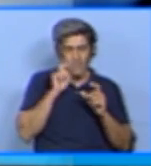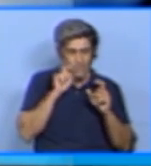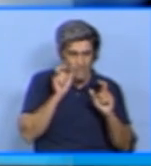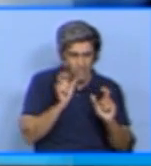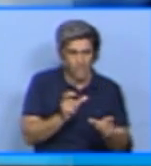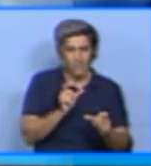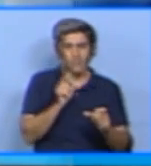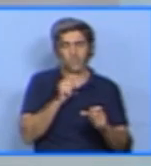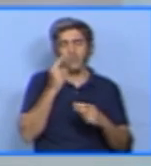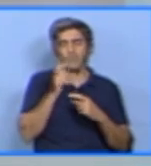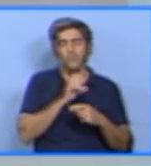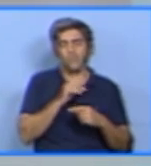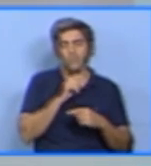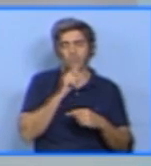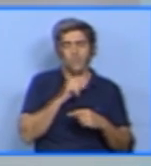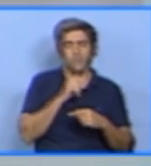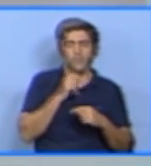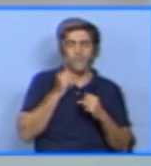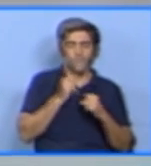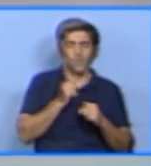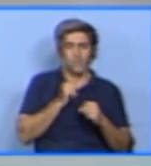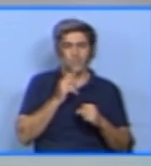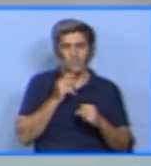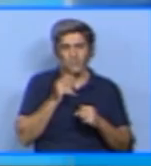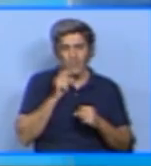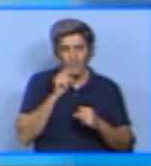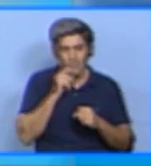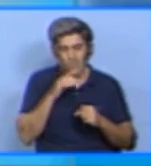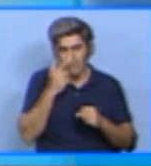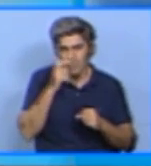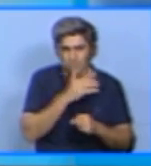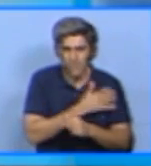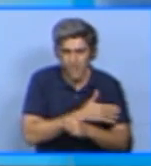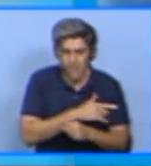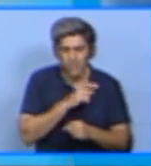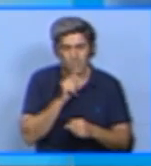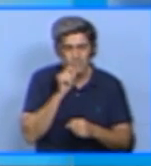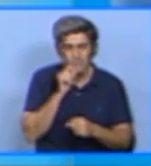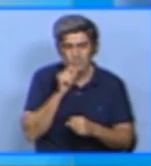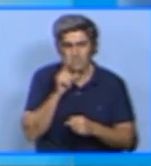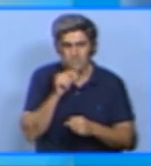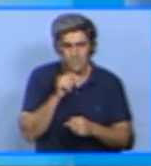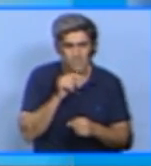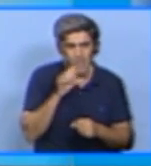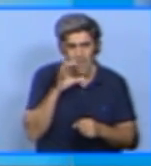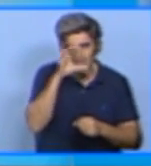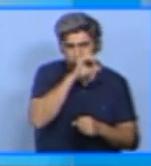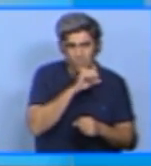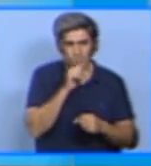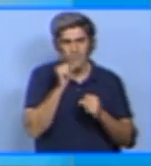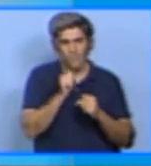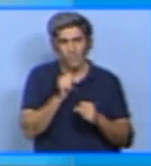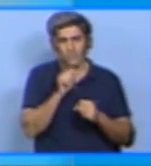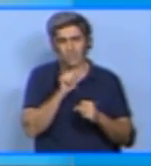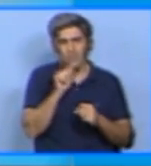até poder usar a força no sentido de defender os mais fracos e de acautelar realmente o abuso da